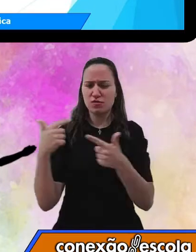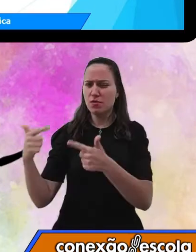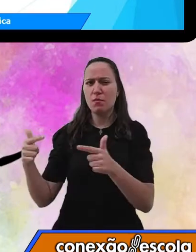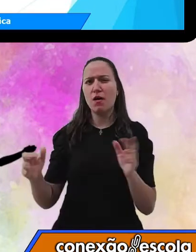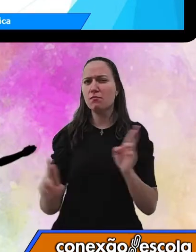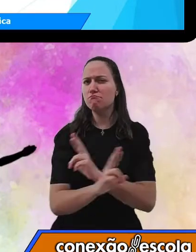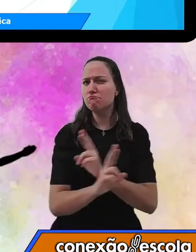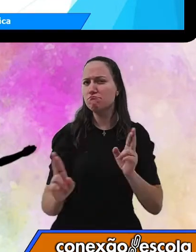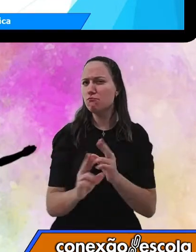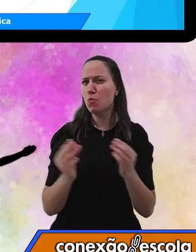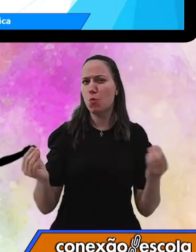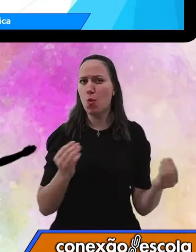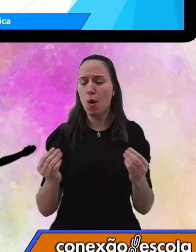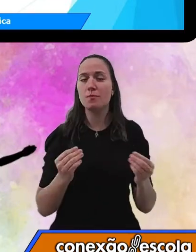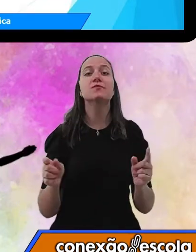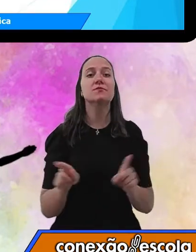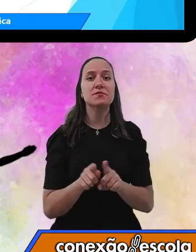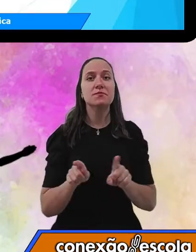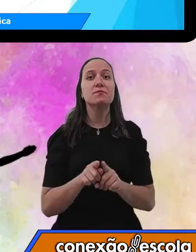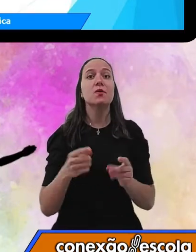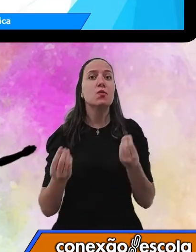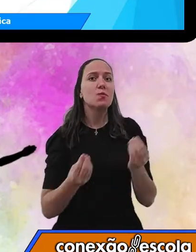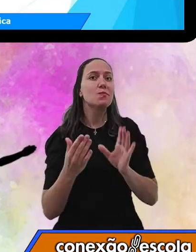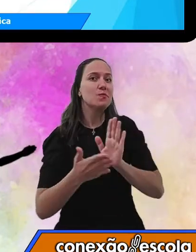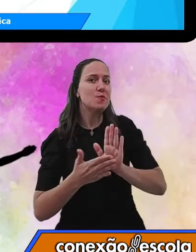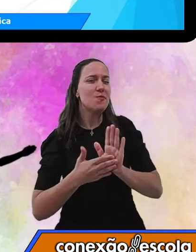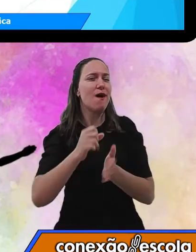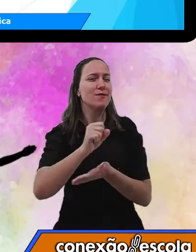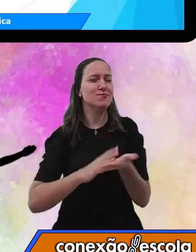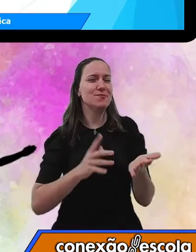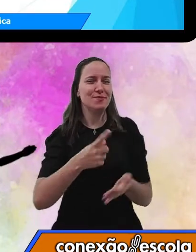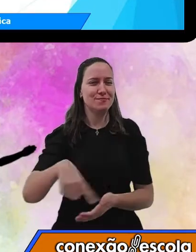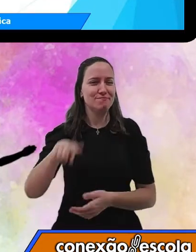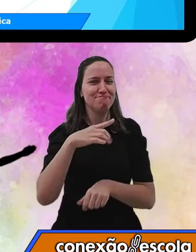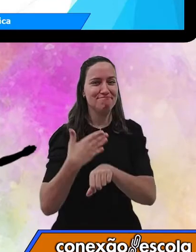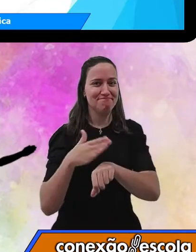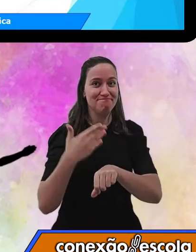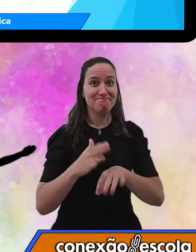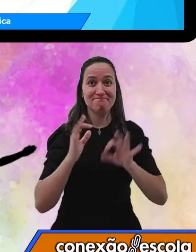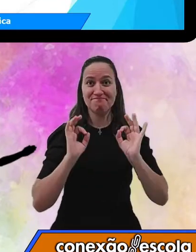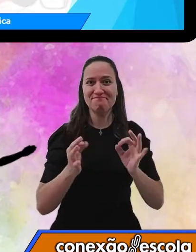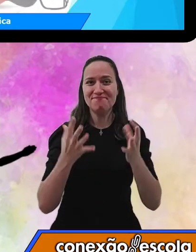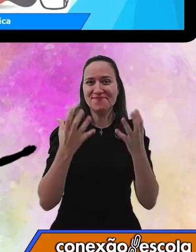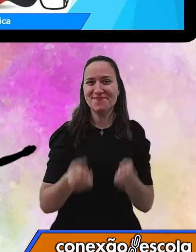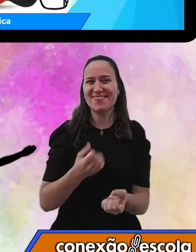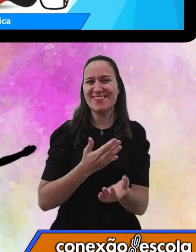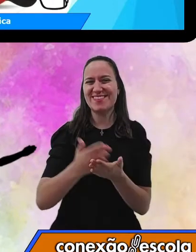terceiro tópico, propor atividades sobre esses temas. Tudo certinho? Então vamos para a aula.